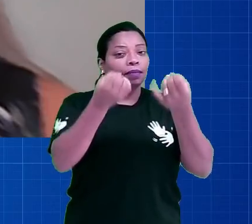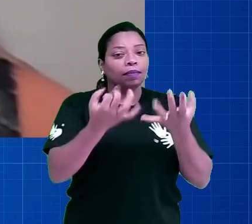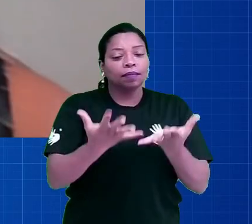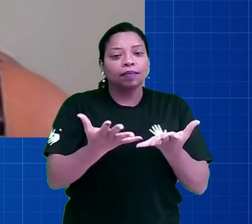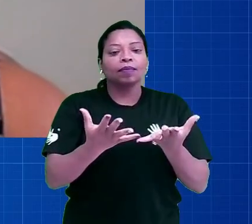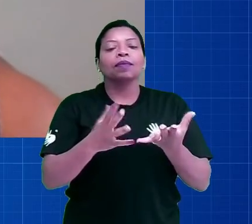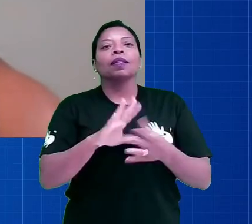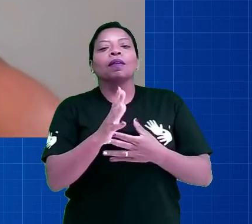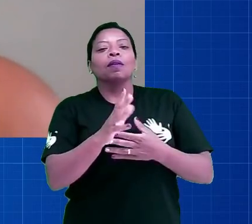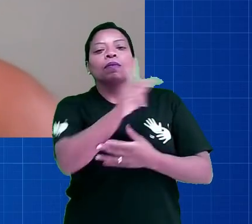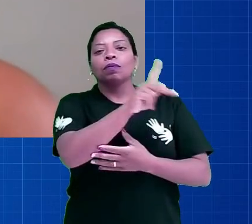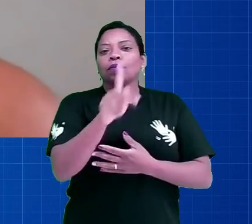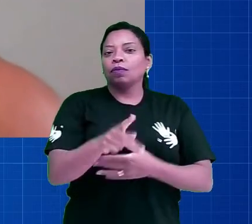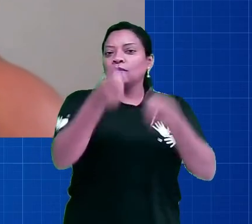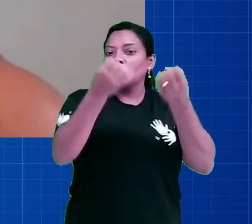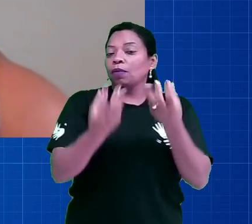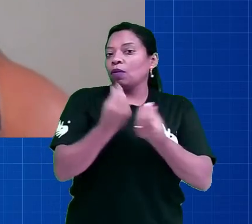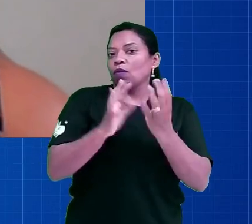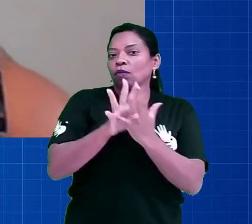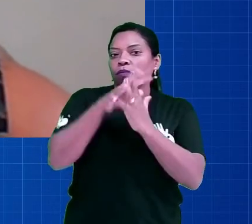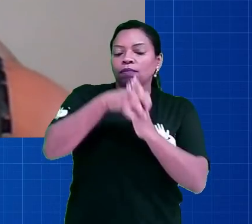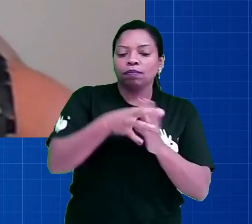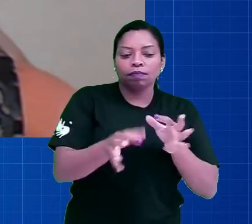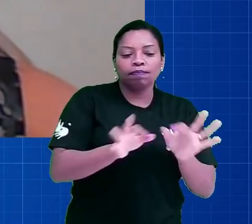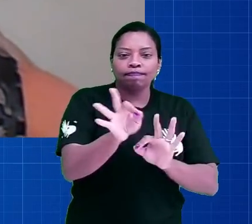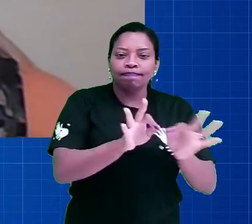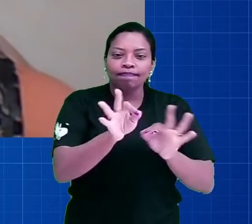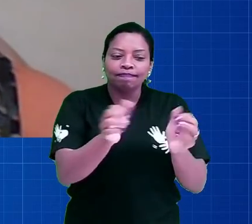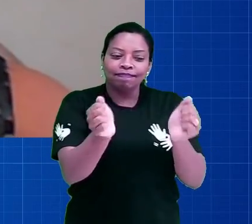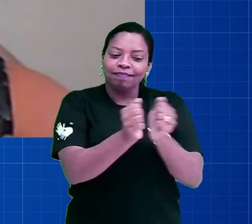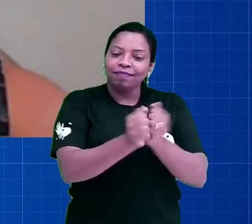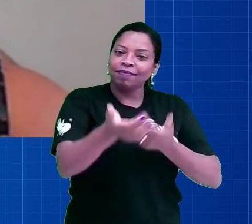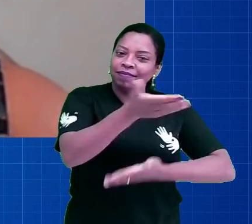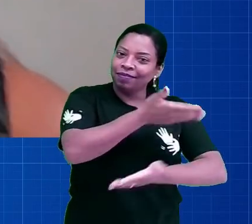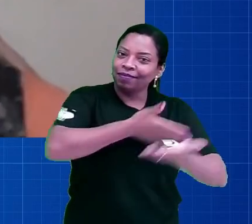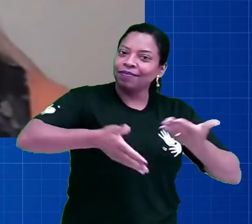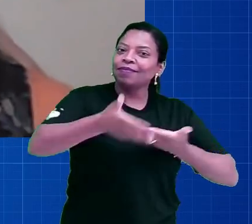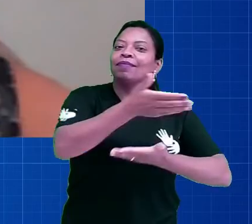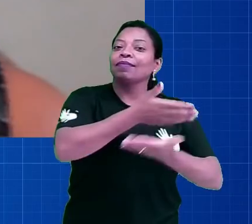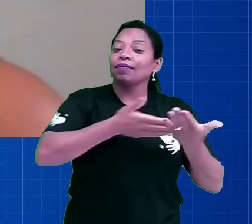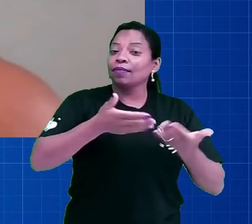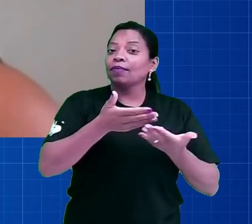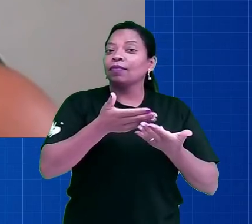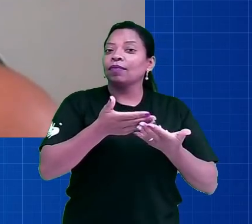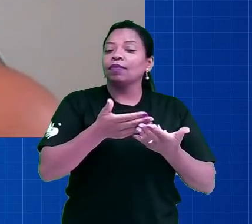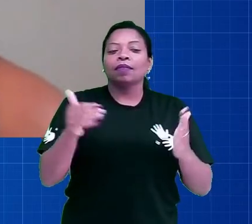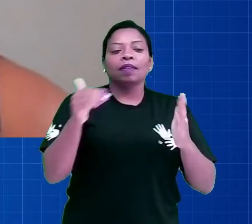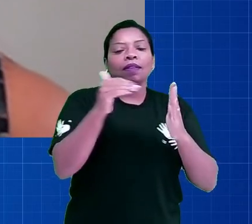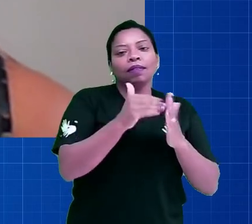já de tanto o planejamento colaborativo, que eu acredito que a gente evoluiu já desde o comecinho ali até